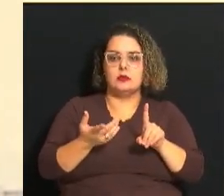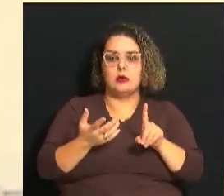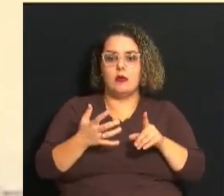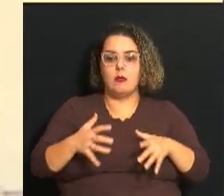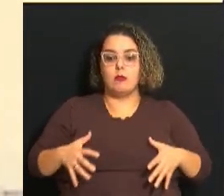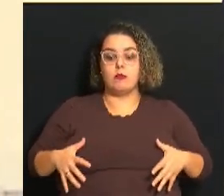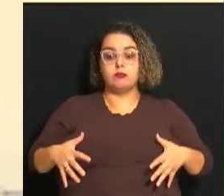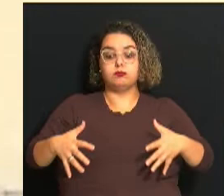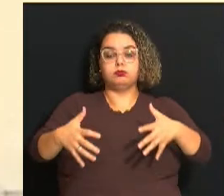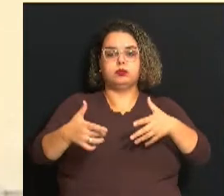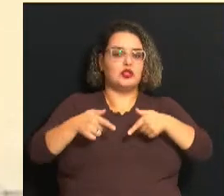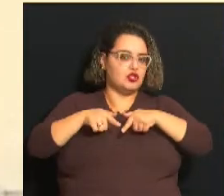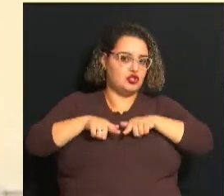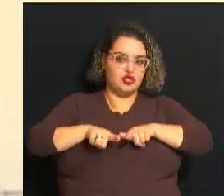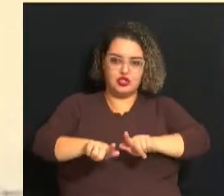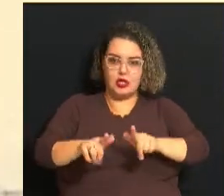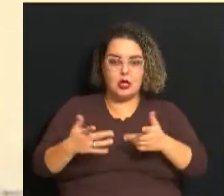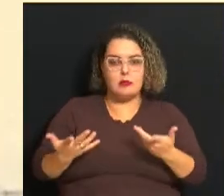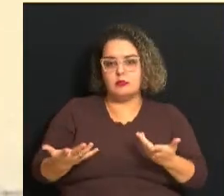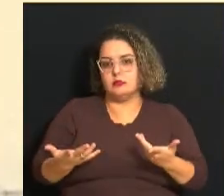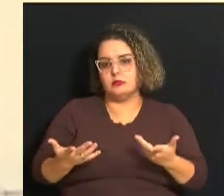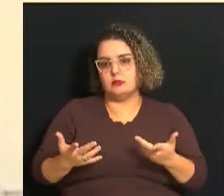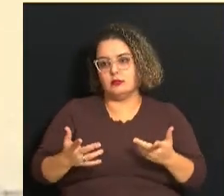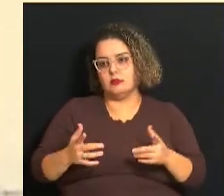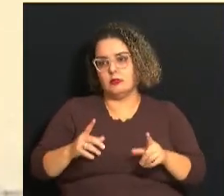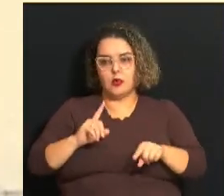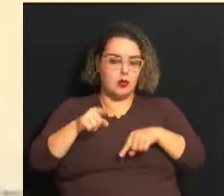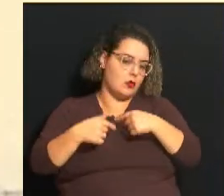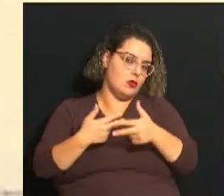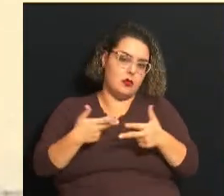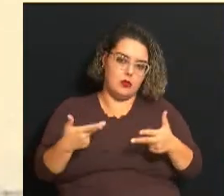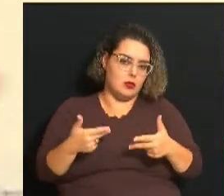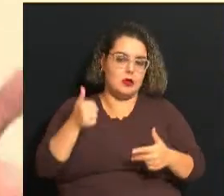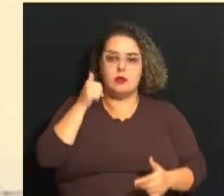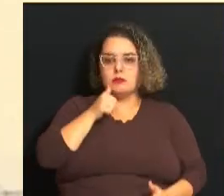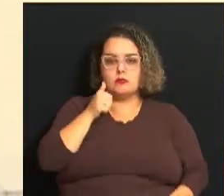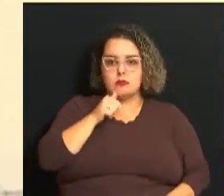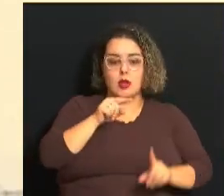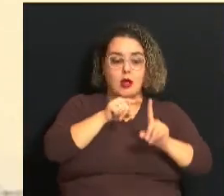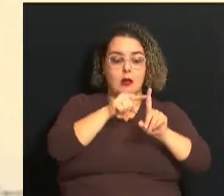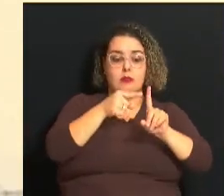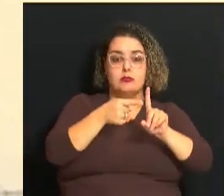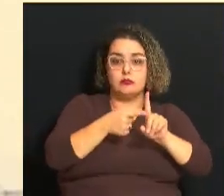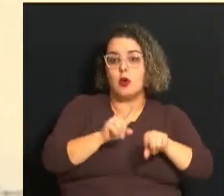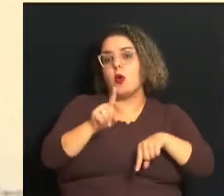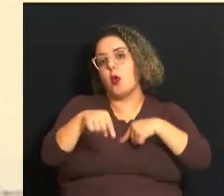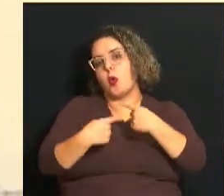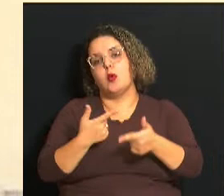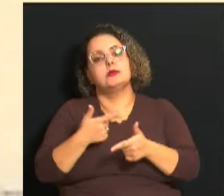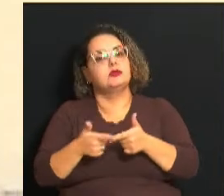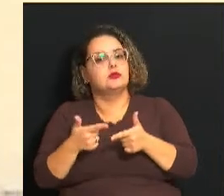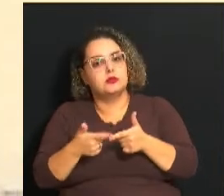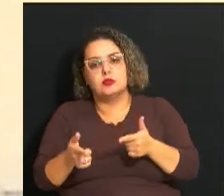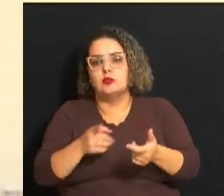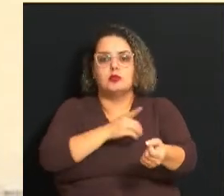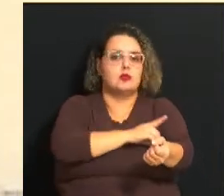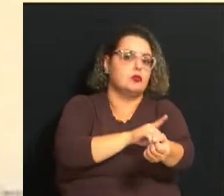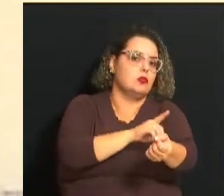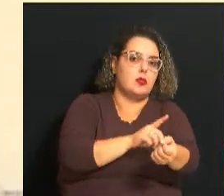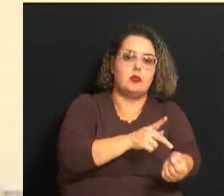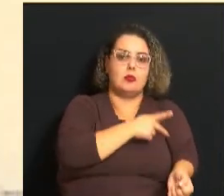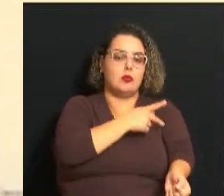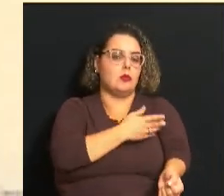muito grande de gêmeos é situações em que ou né caso específico da mulher que a gravidez gera uma outra situação uma diabetes um